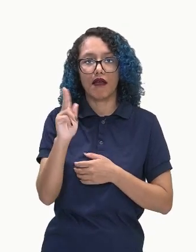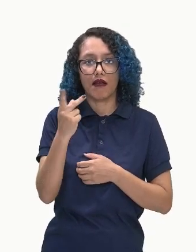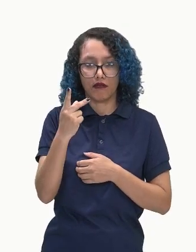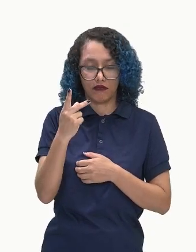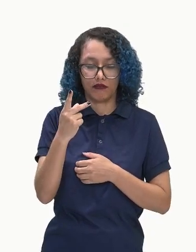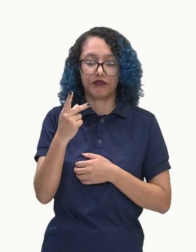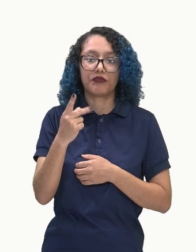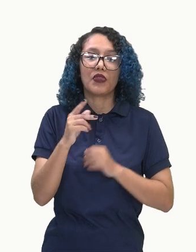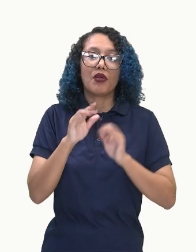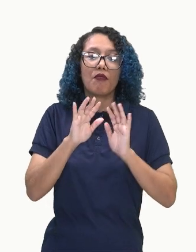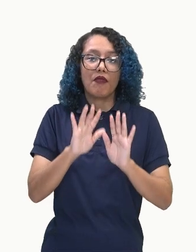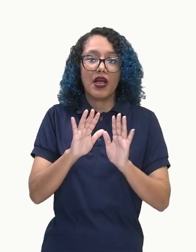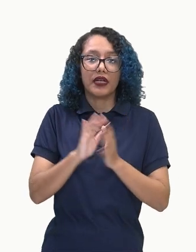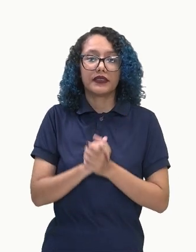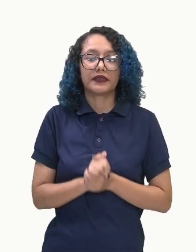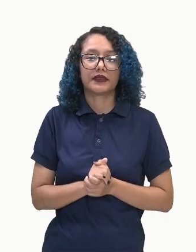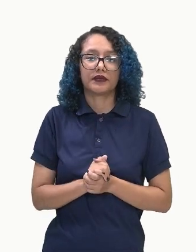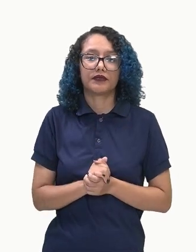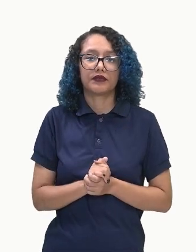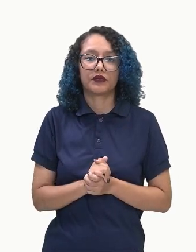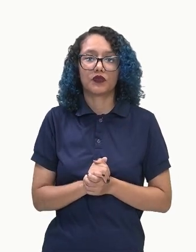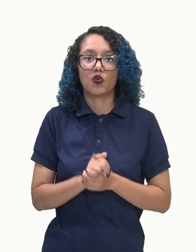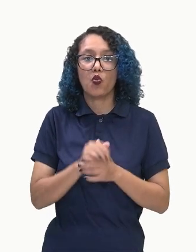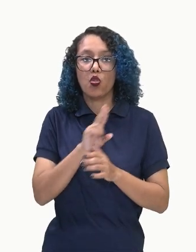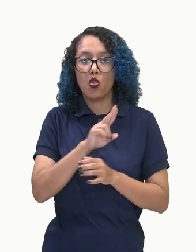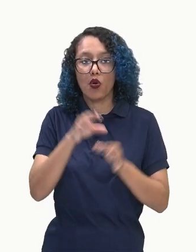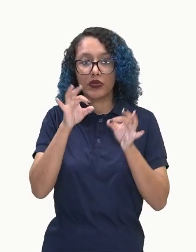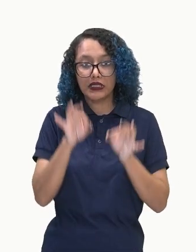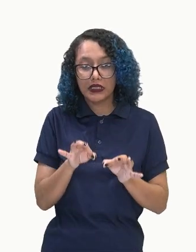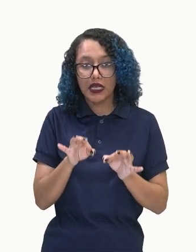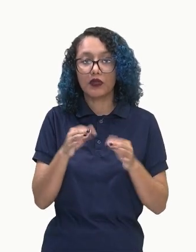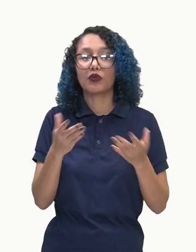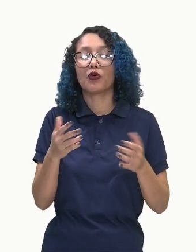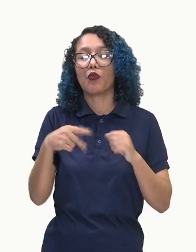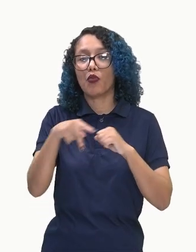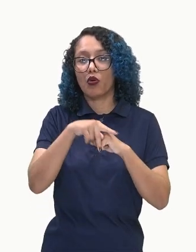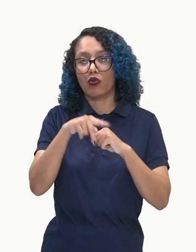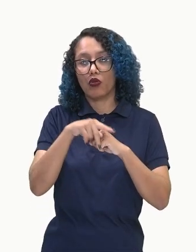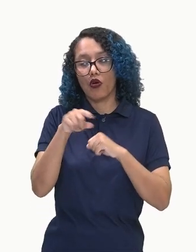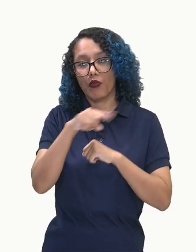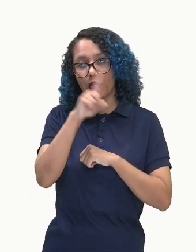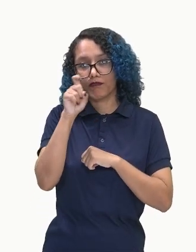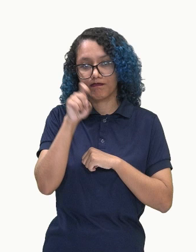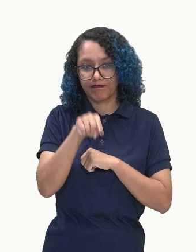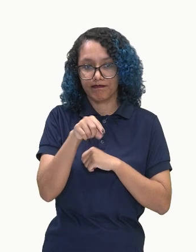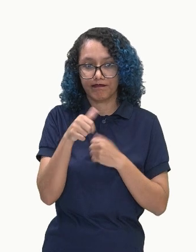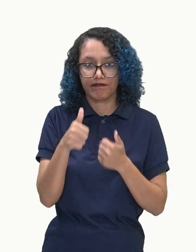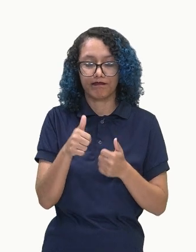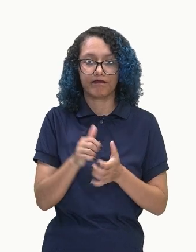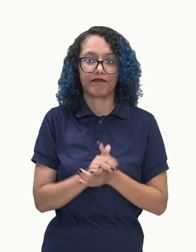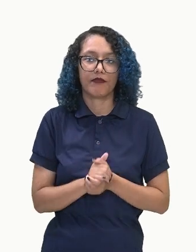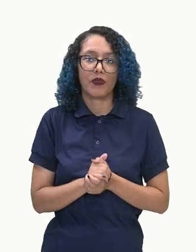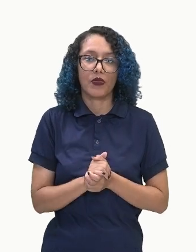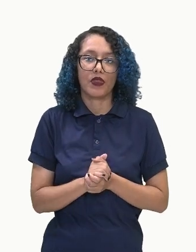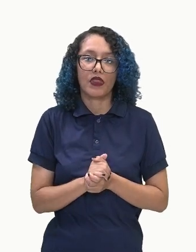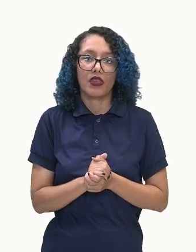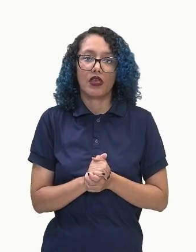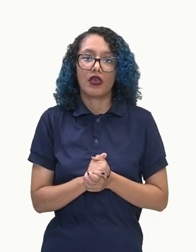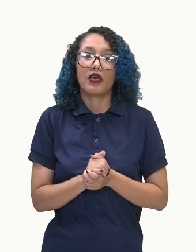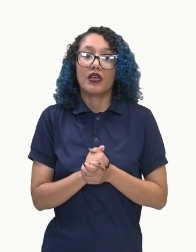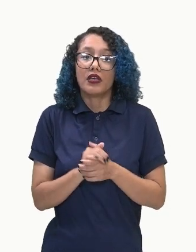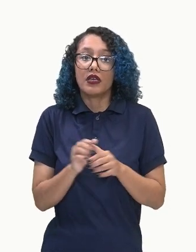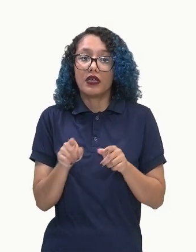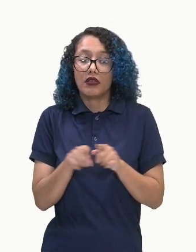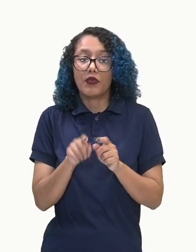a classificação real deles é pronome interrogativo, tá certo? E os advérbios